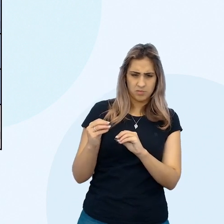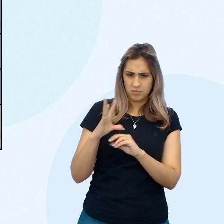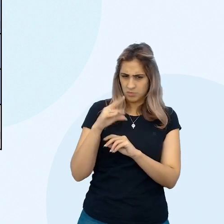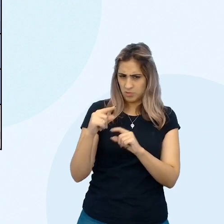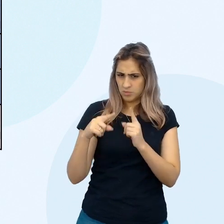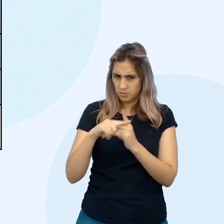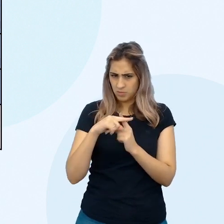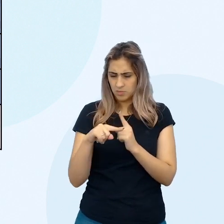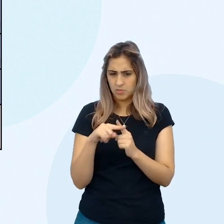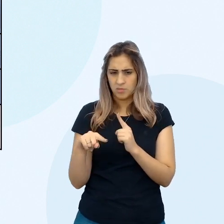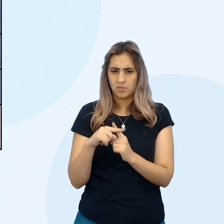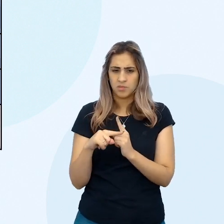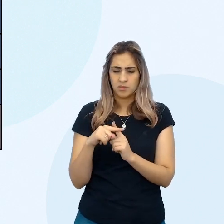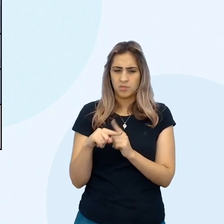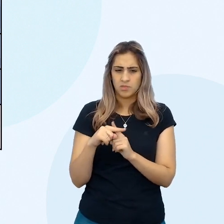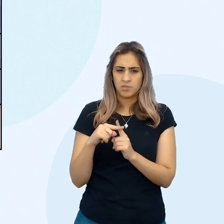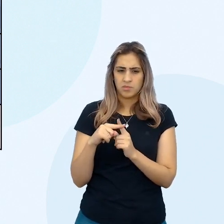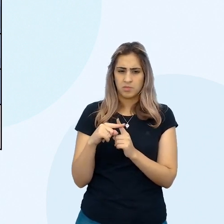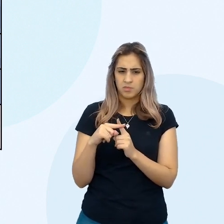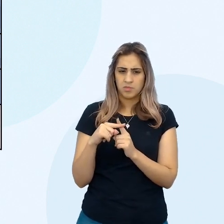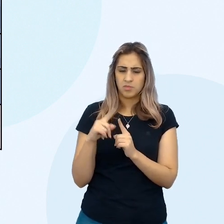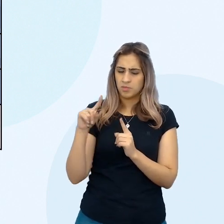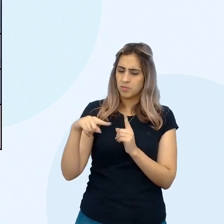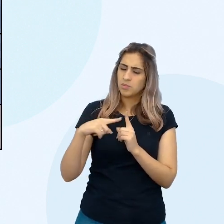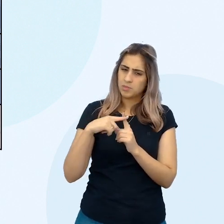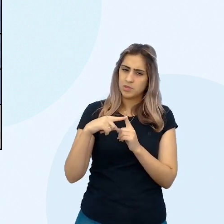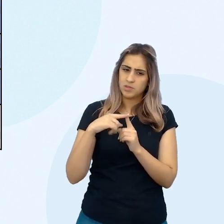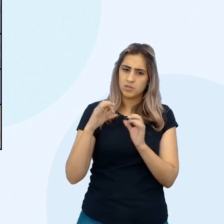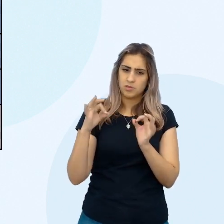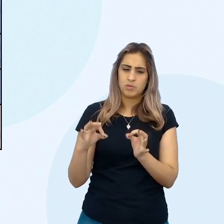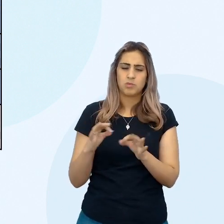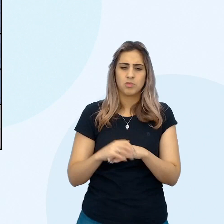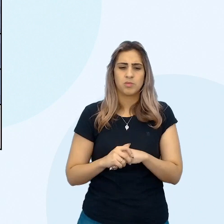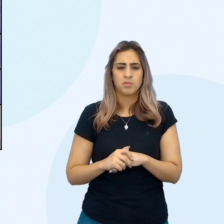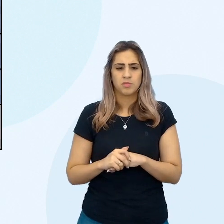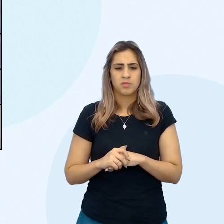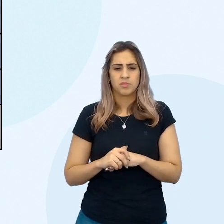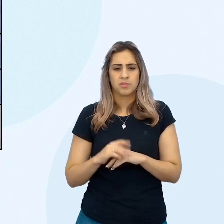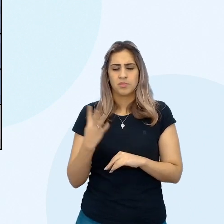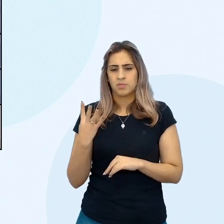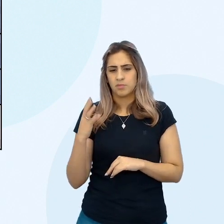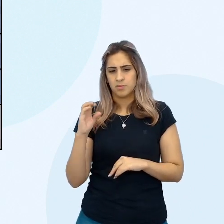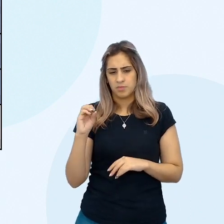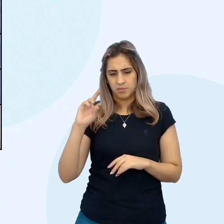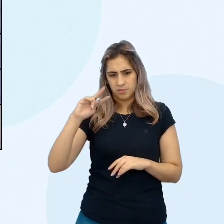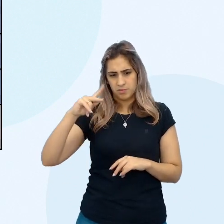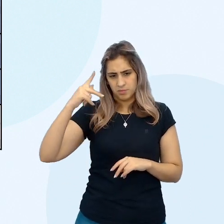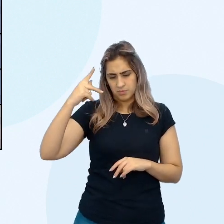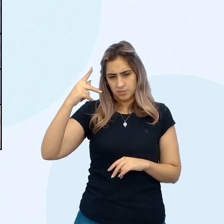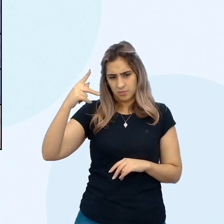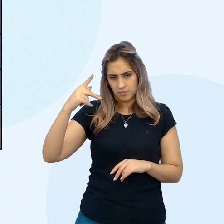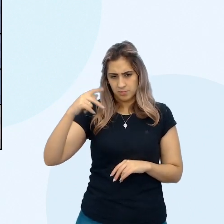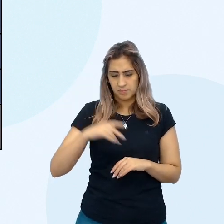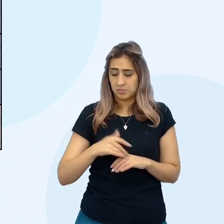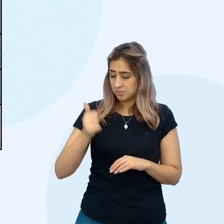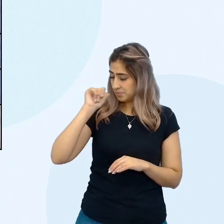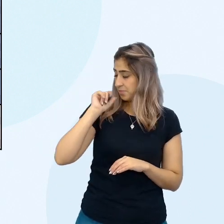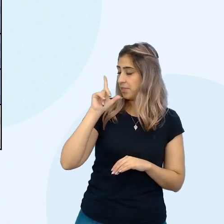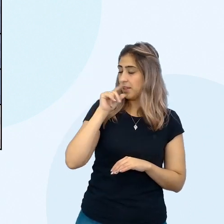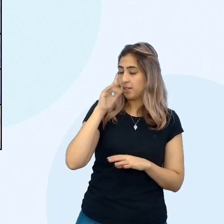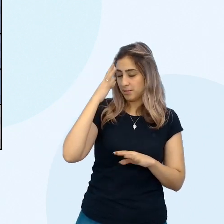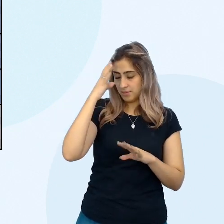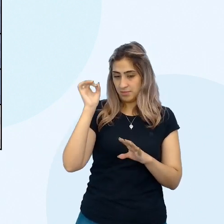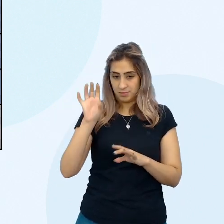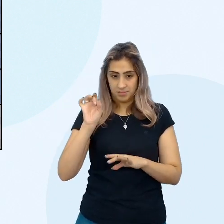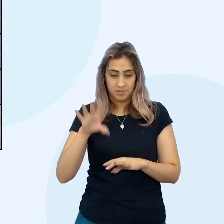positivo? Base negativa, expoente par. Vai dar positivo. Positivo. Isso aí. Vai ter que fazer 40 vezes 40. Dá pra fazer de cabeça? Dá. Vou até beber uma água. Quanto dá? 1.600. Por